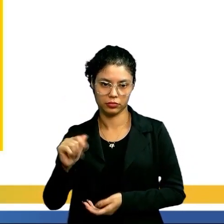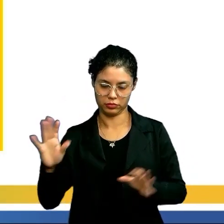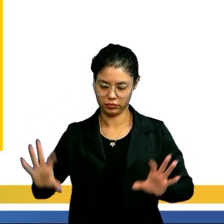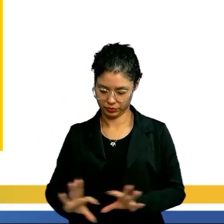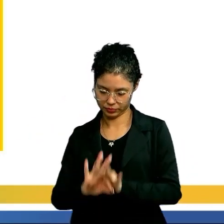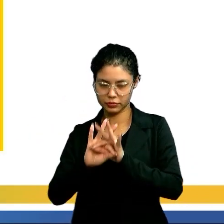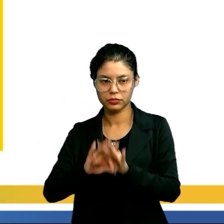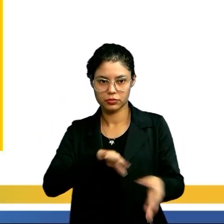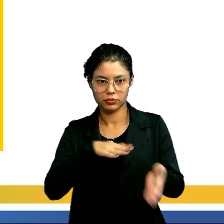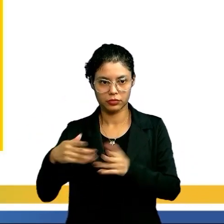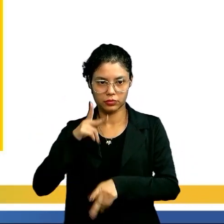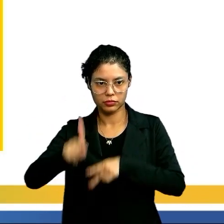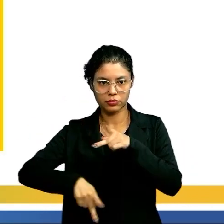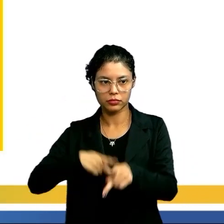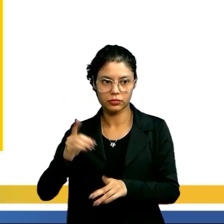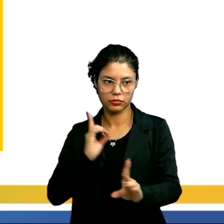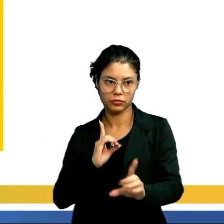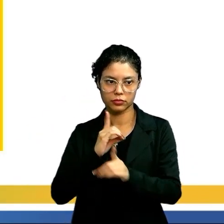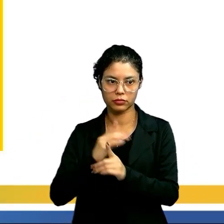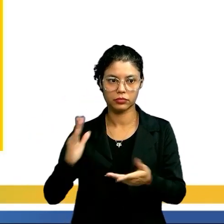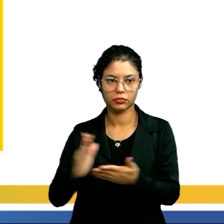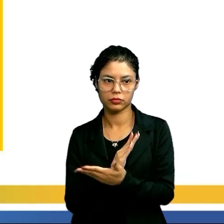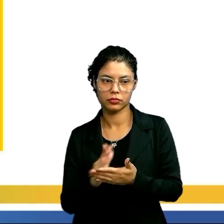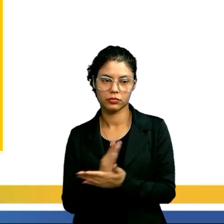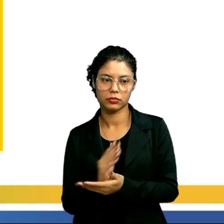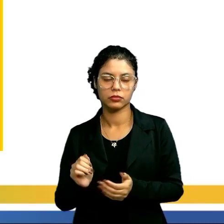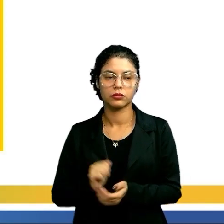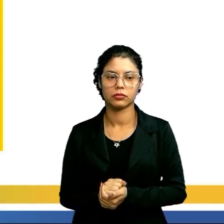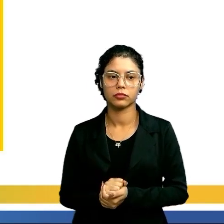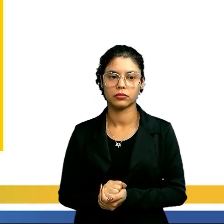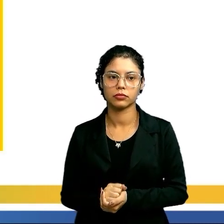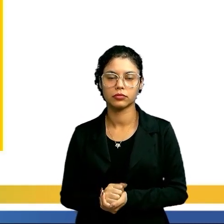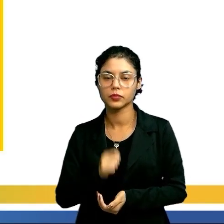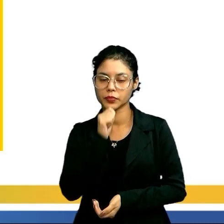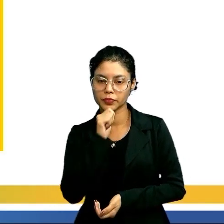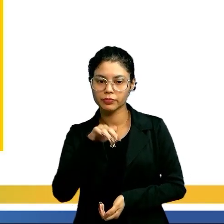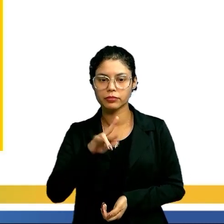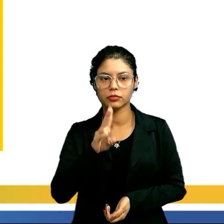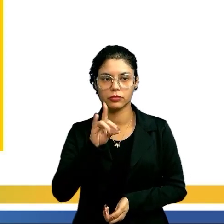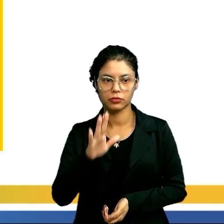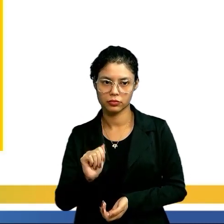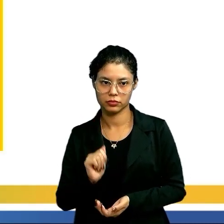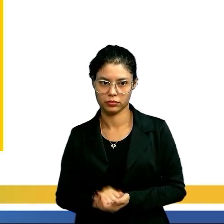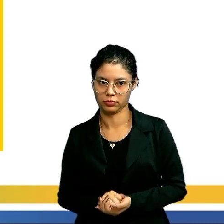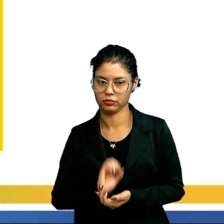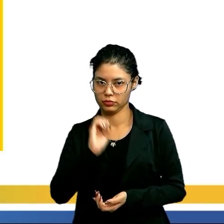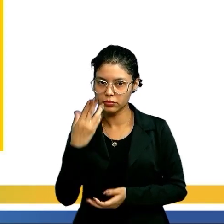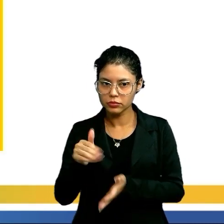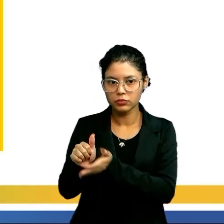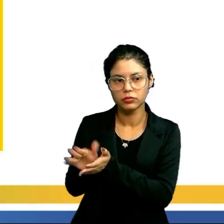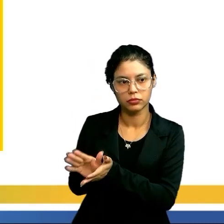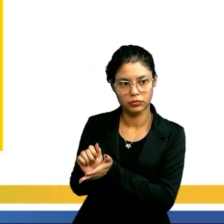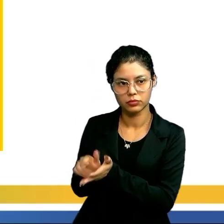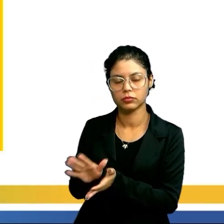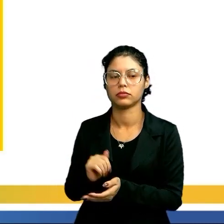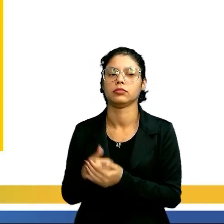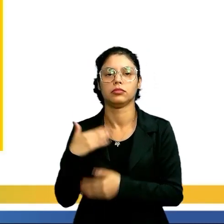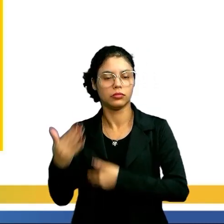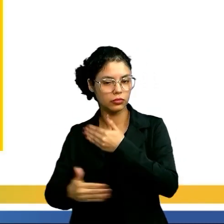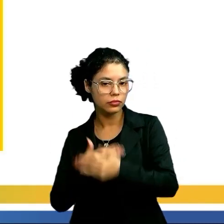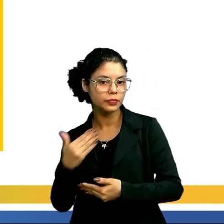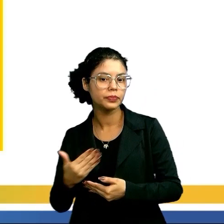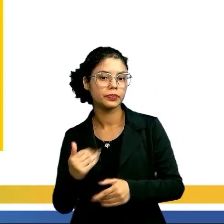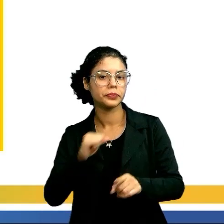parcela da população que se encontra, de algum modo, marginalizada, ou seja,